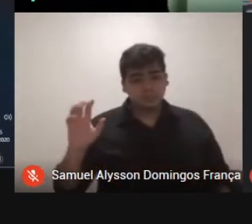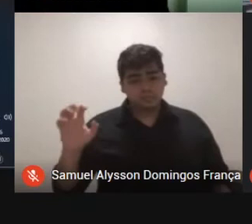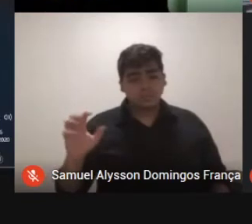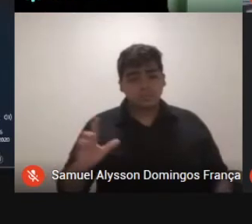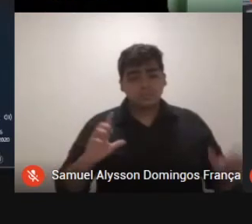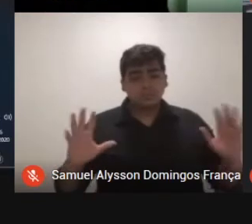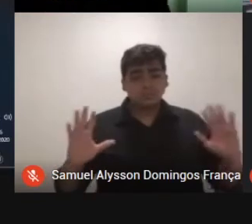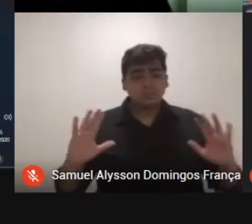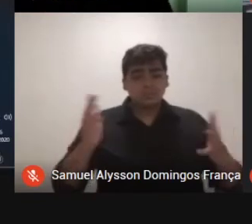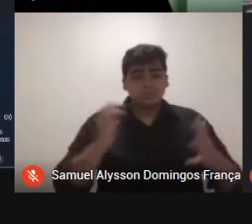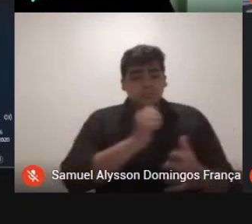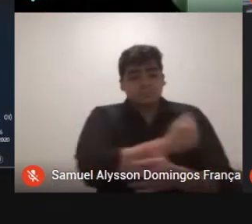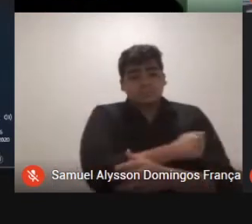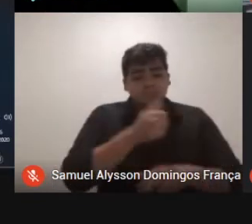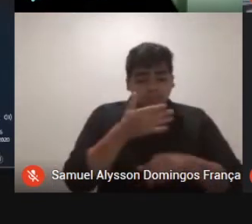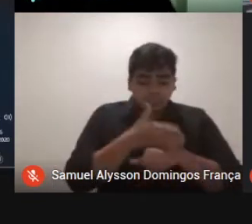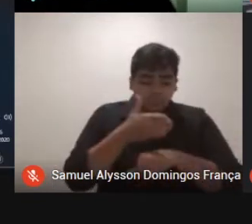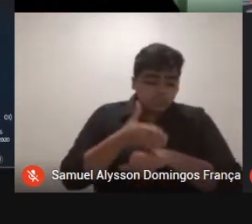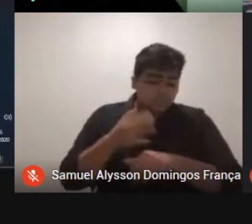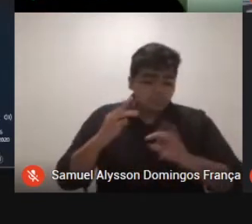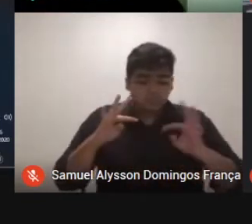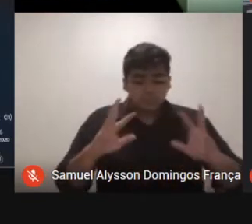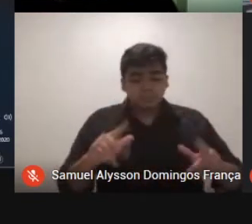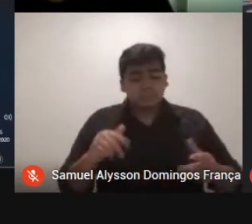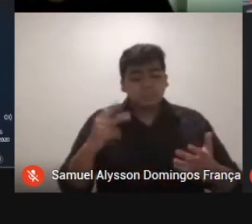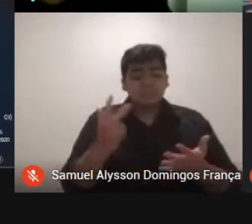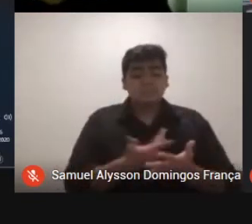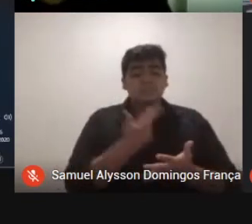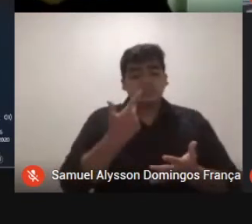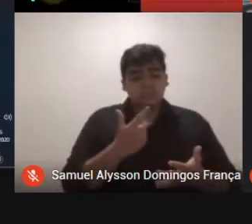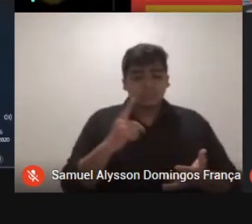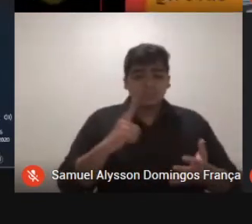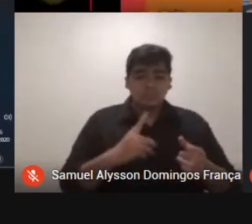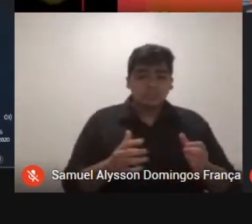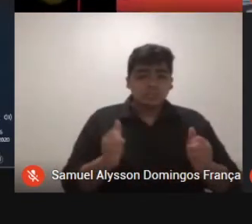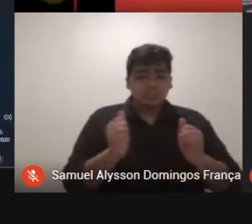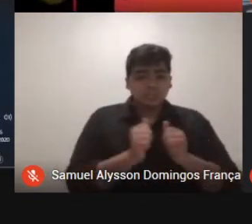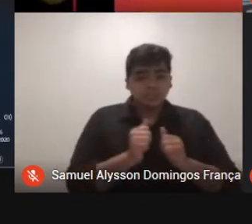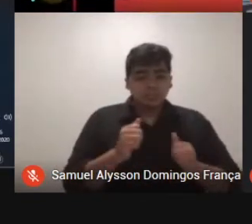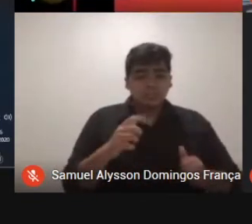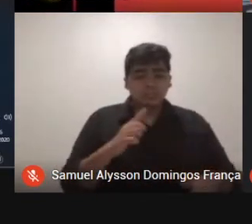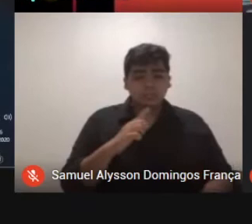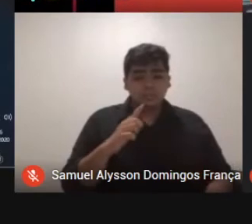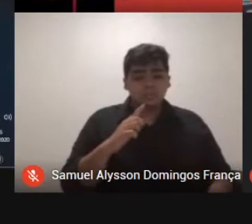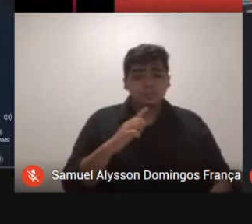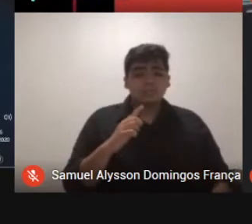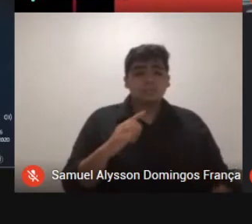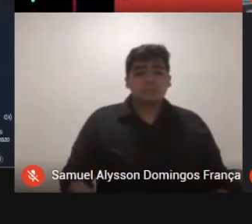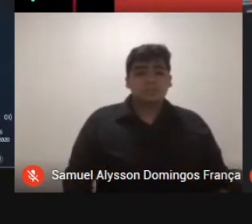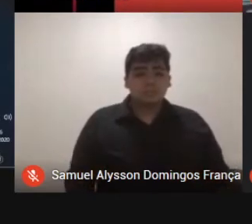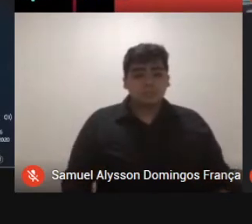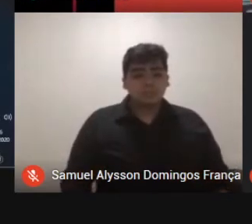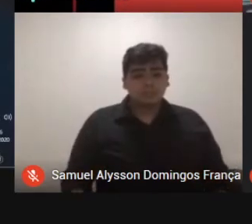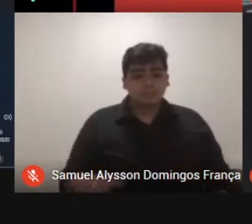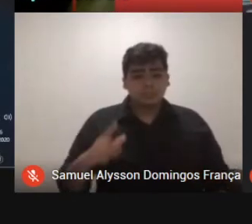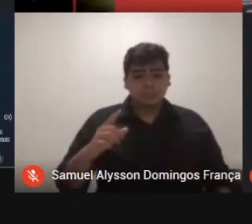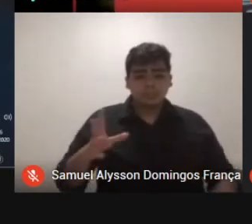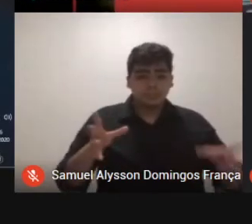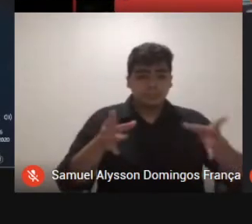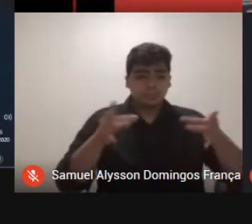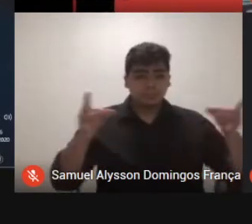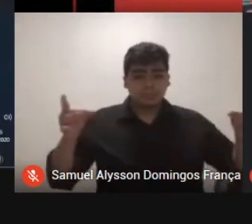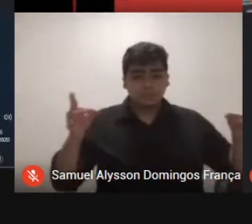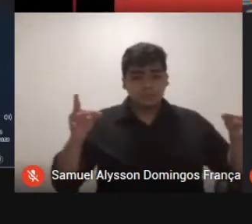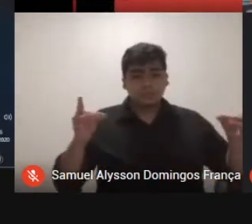isso aconteceu concomitantemente com essa confecção, né? Então, os cartazes, eles foram sendo colocados no nosso